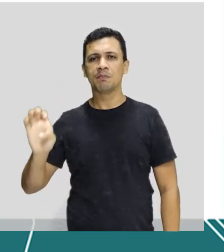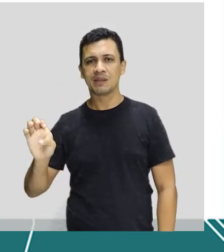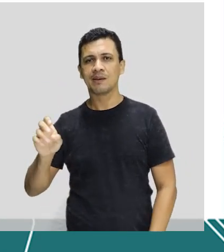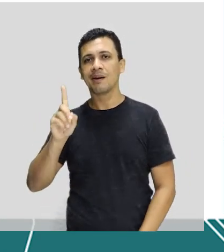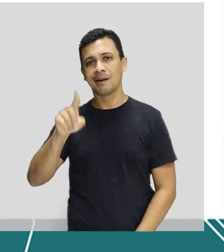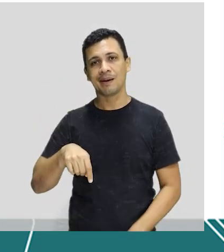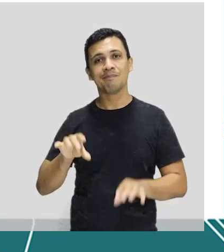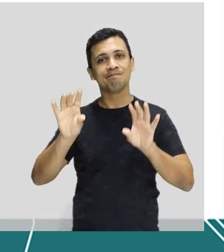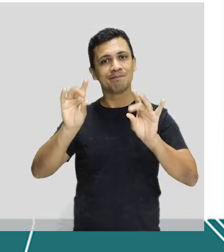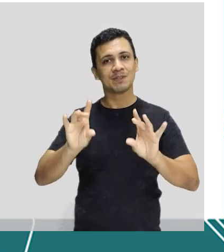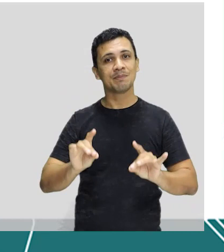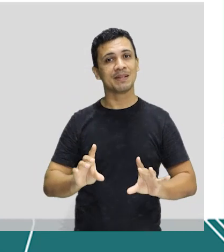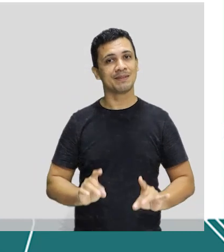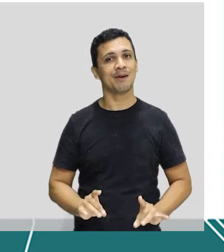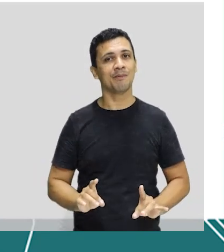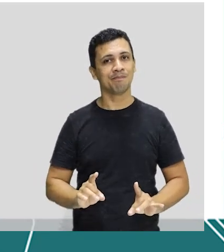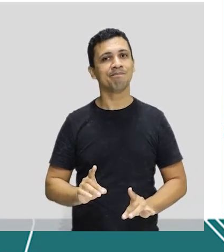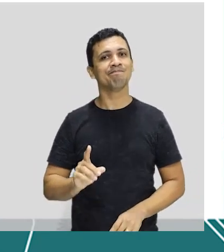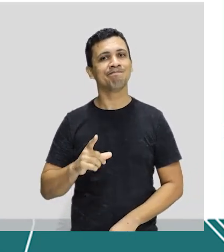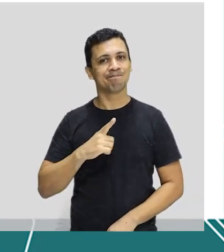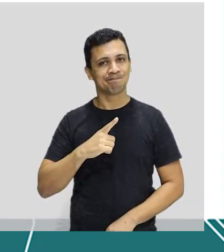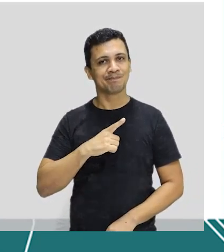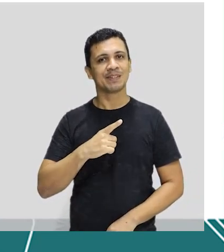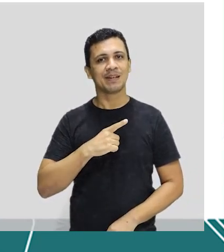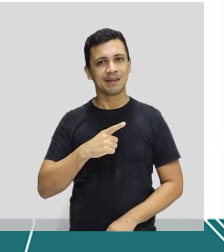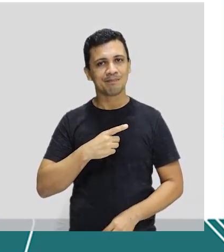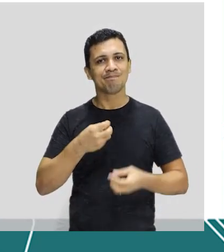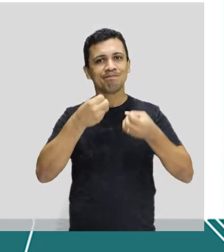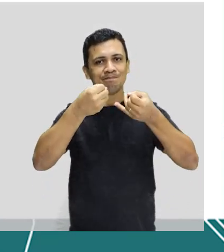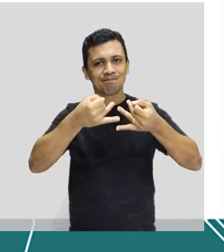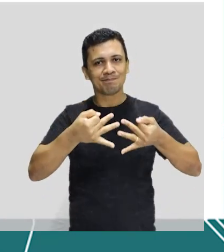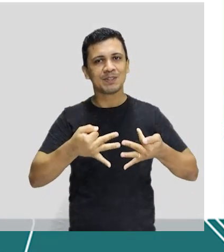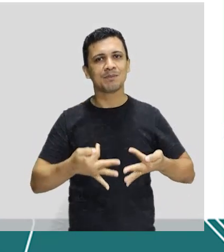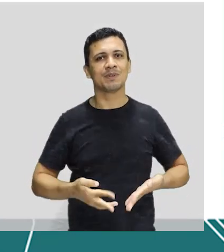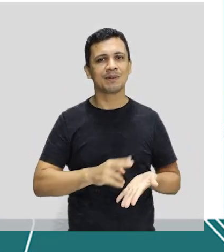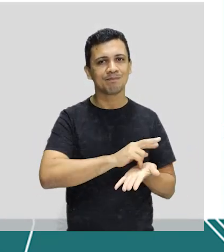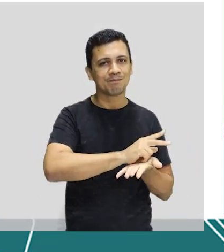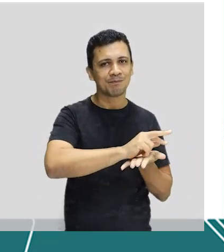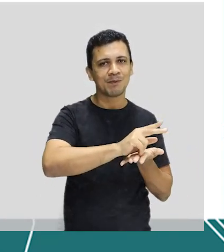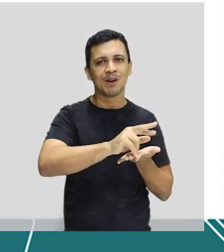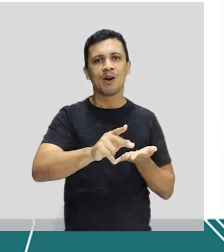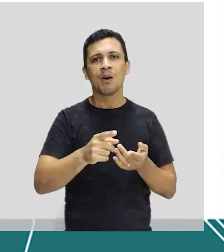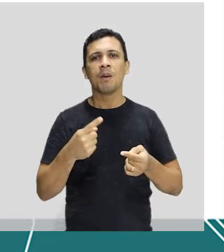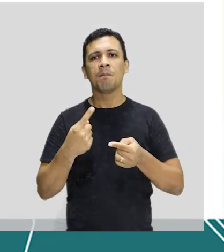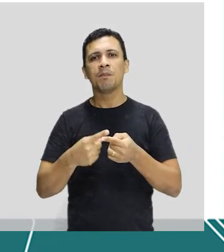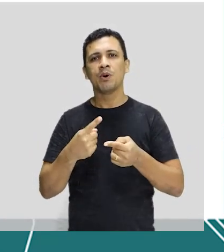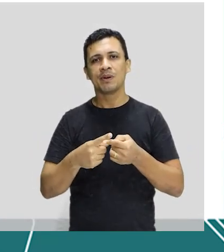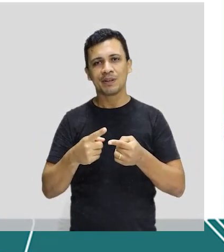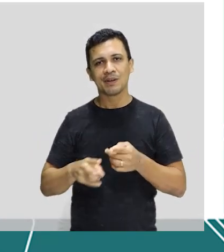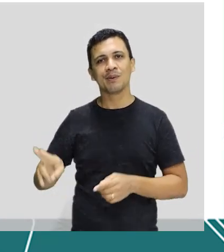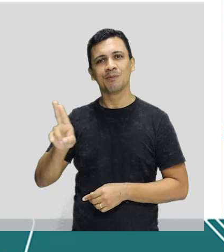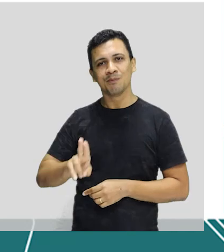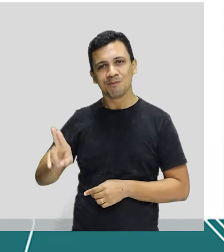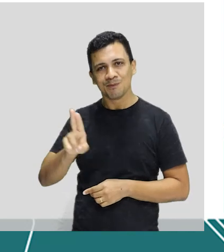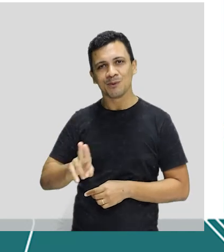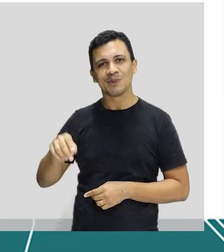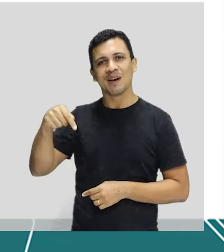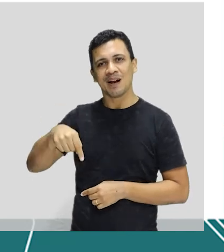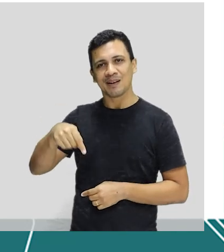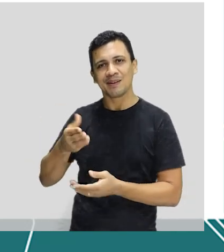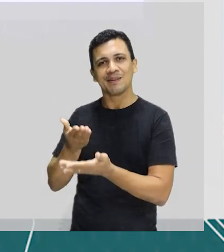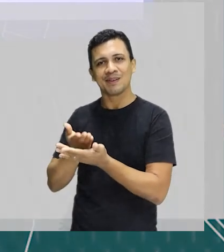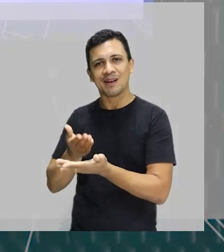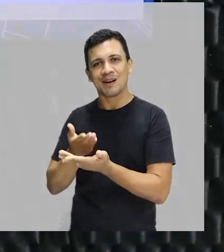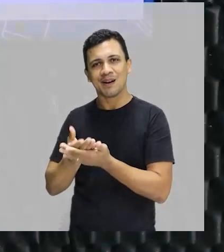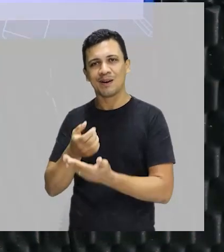especial. Tem vários motivos que explicam por que o verbo to be é tão presente nas aulas de língua inglesa. A gente